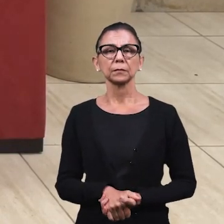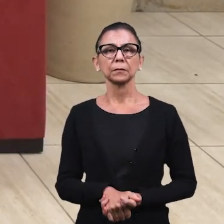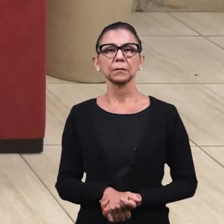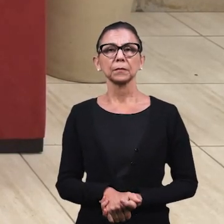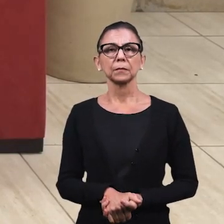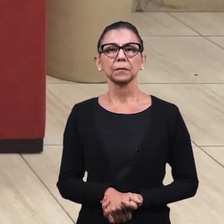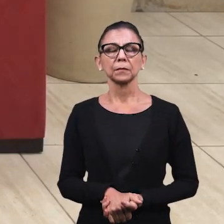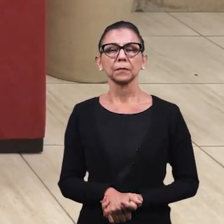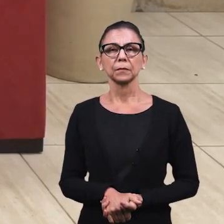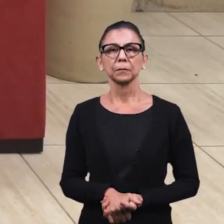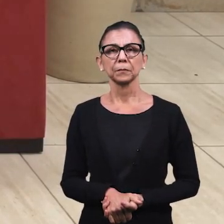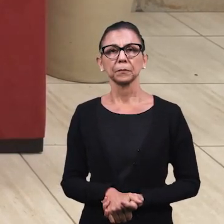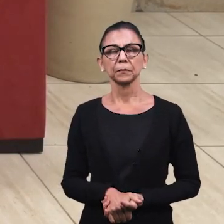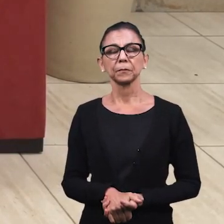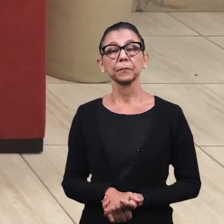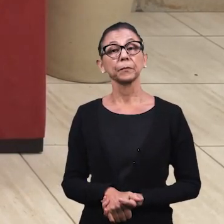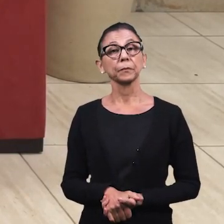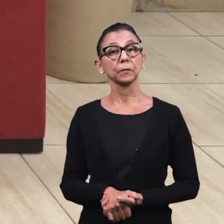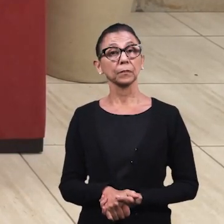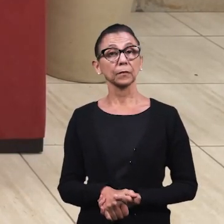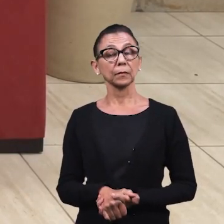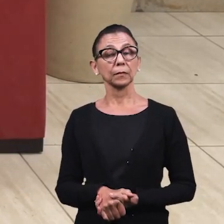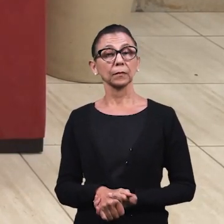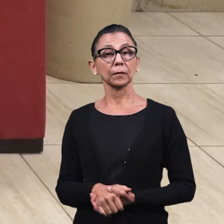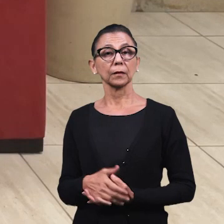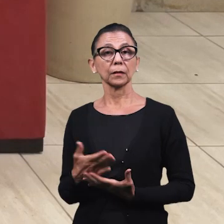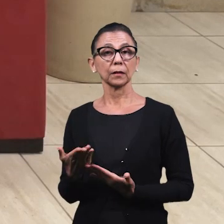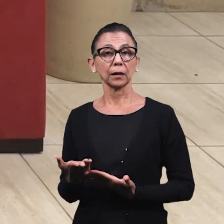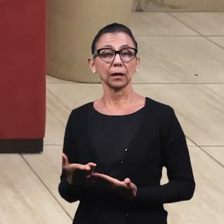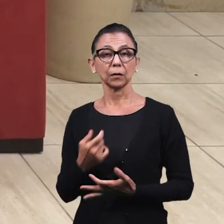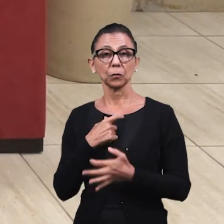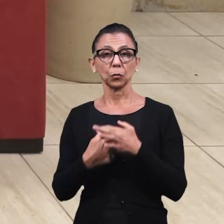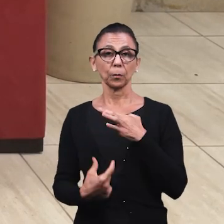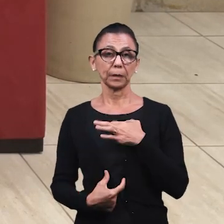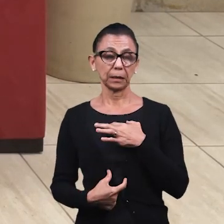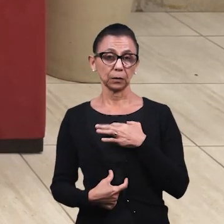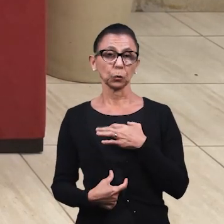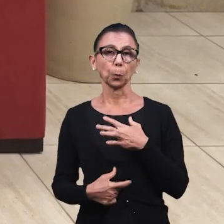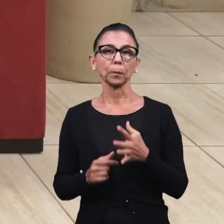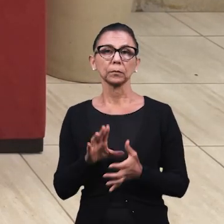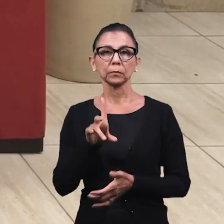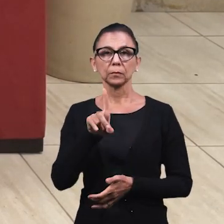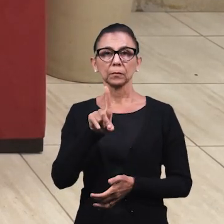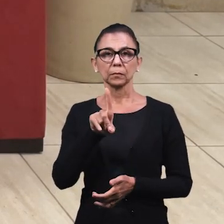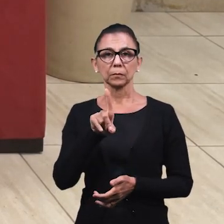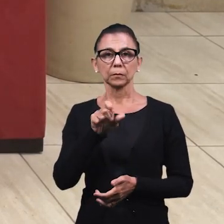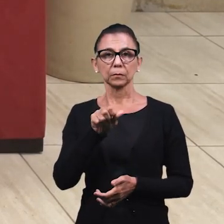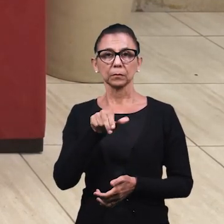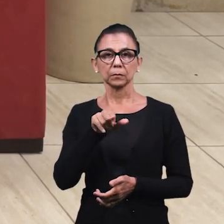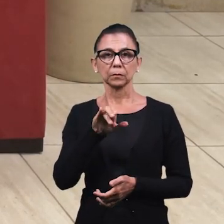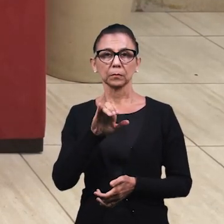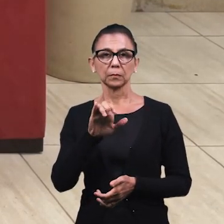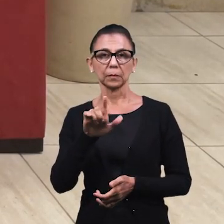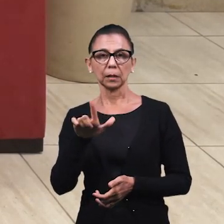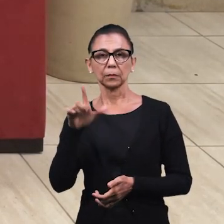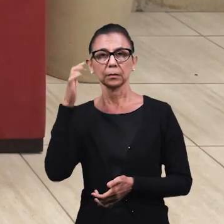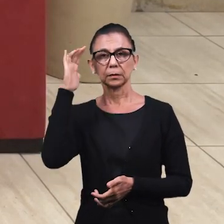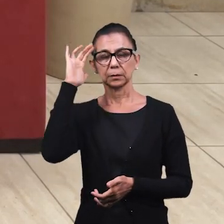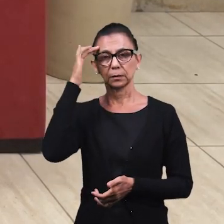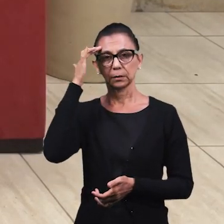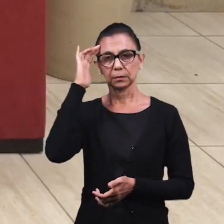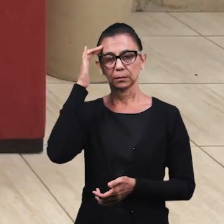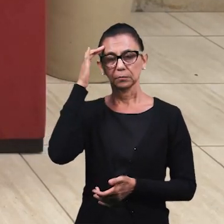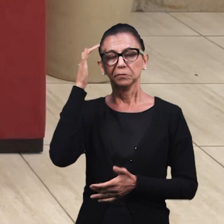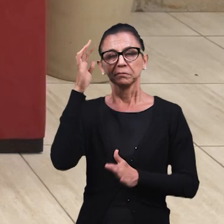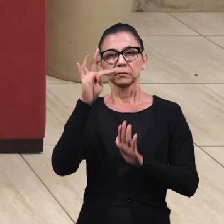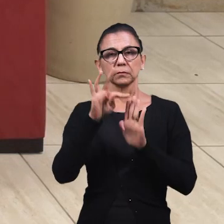comentar a preciosidade que este obreiro Daniel Nogueira, ele alcançou. Esse